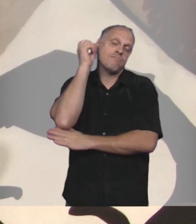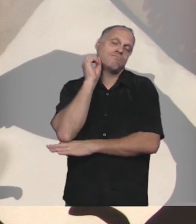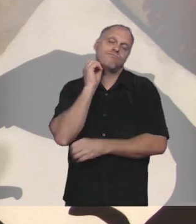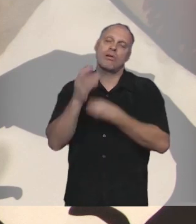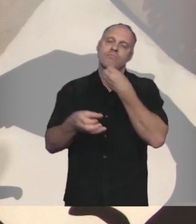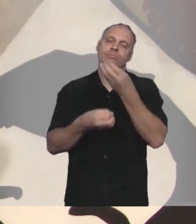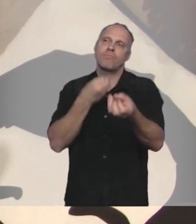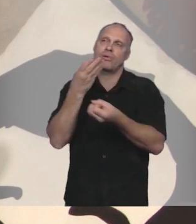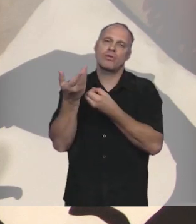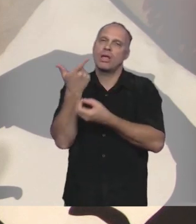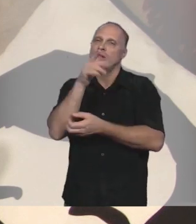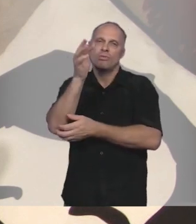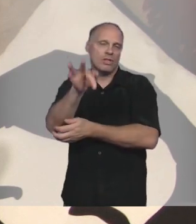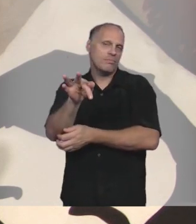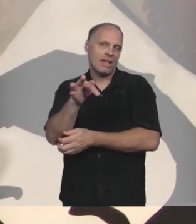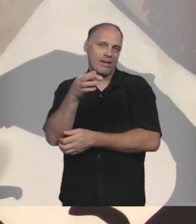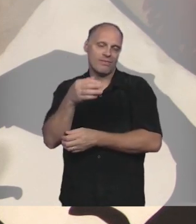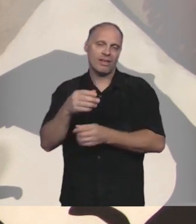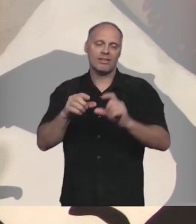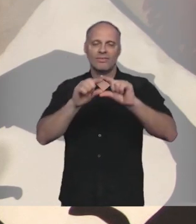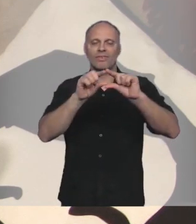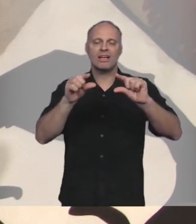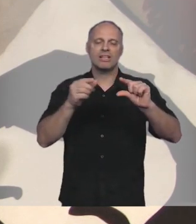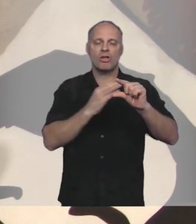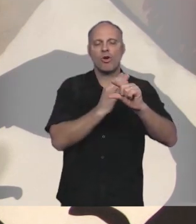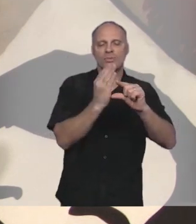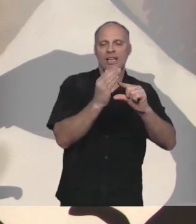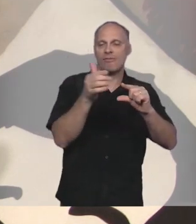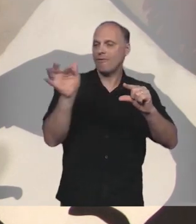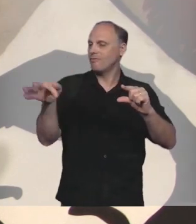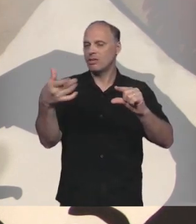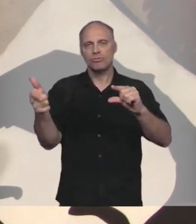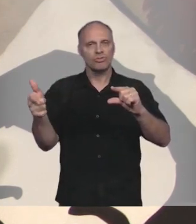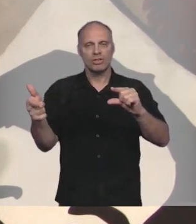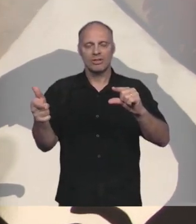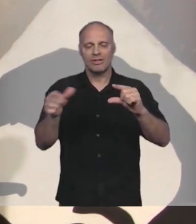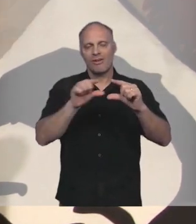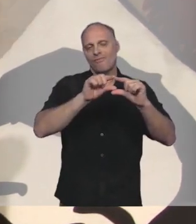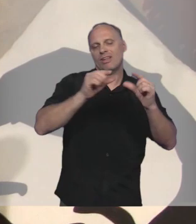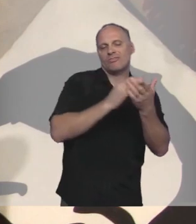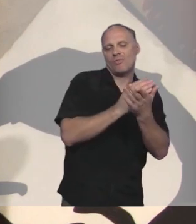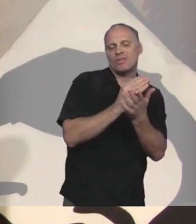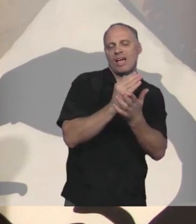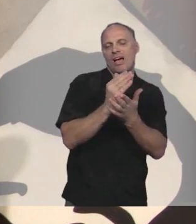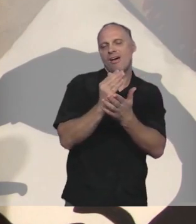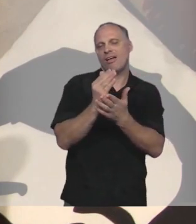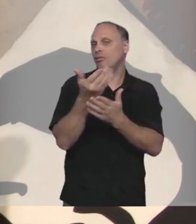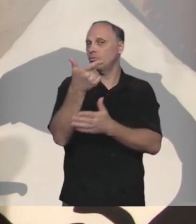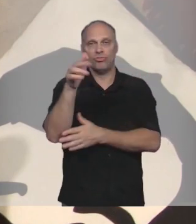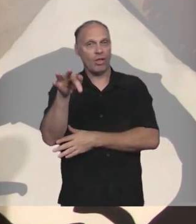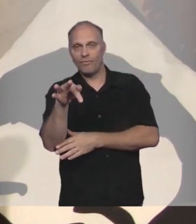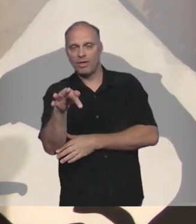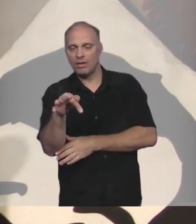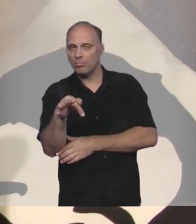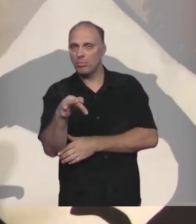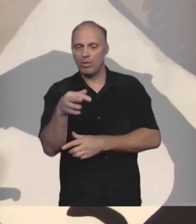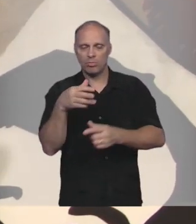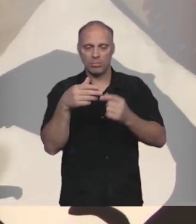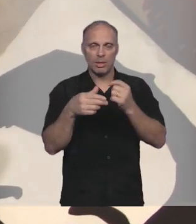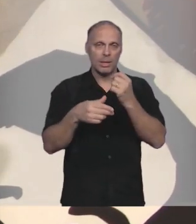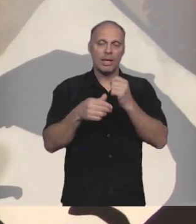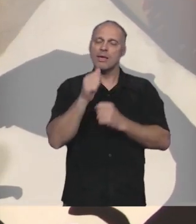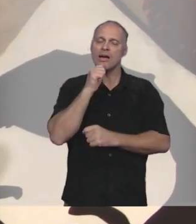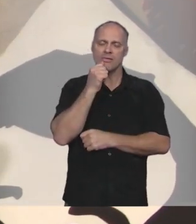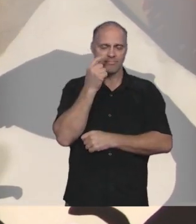Não finalizava a maioria das frases. E eu comecei a achar isso engraçado, porque ele criava uma expectativa em mim e